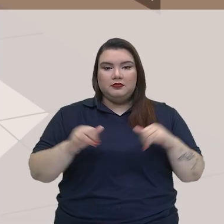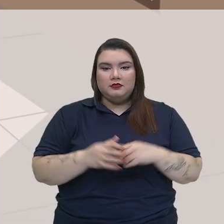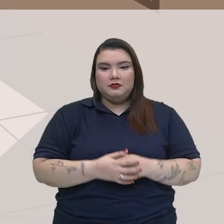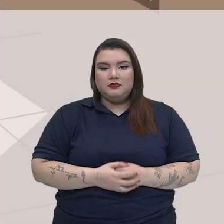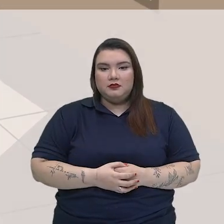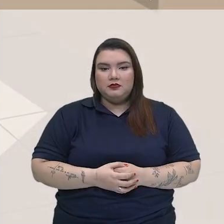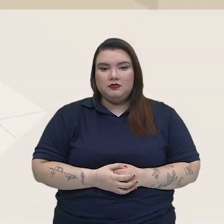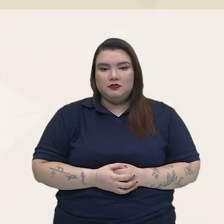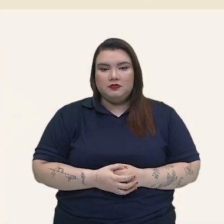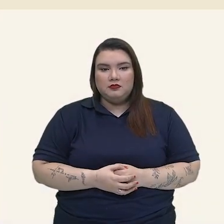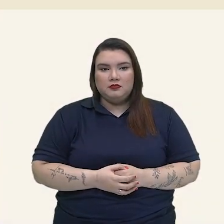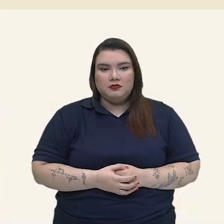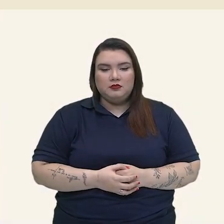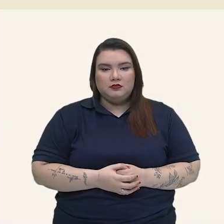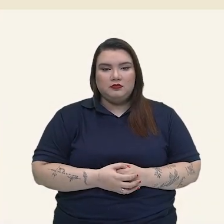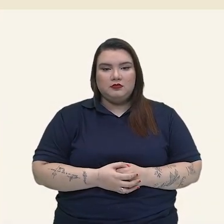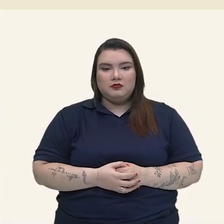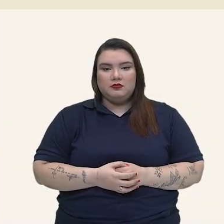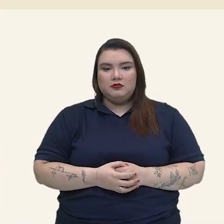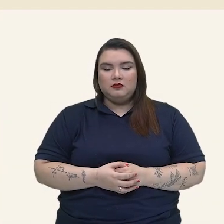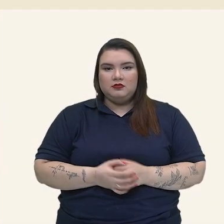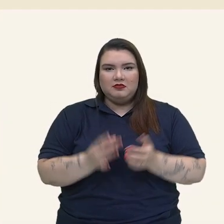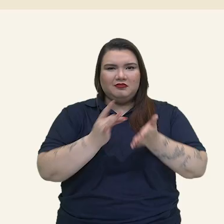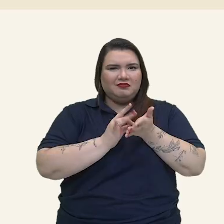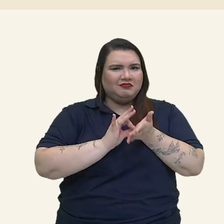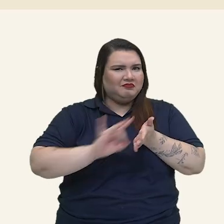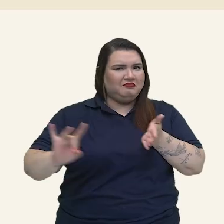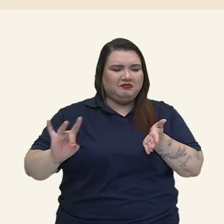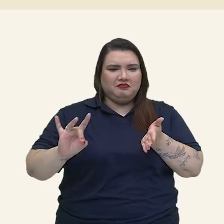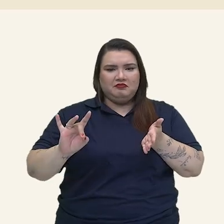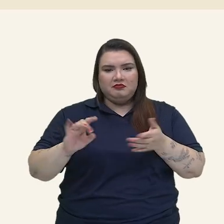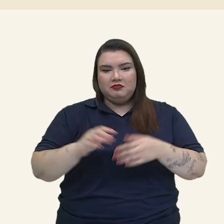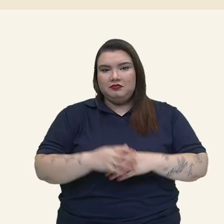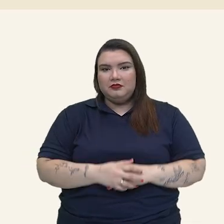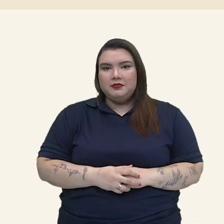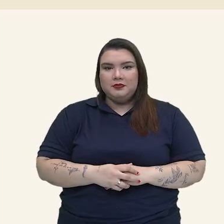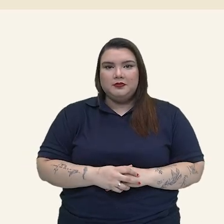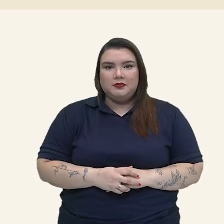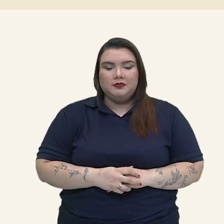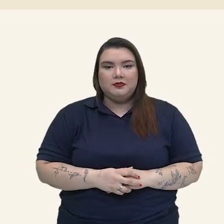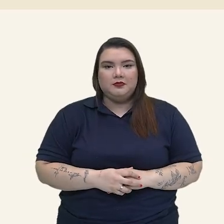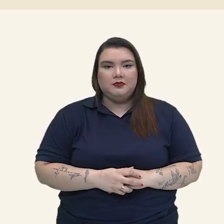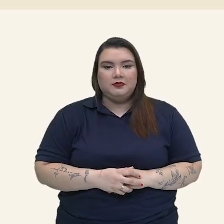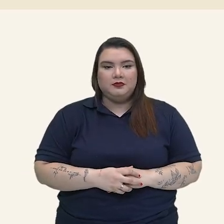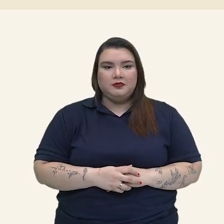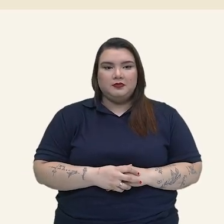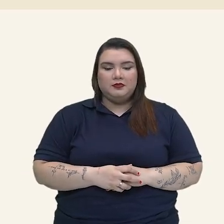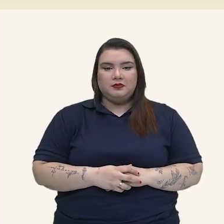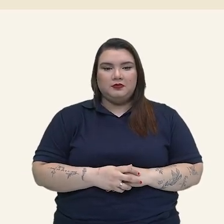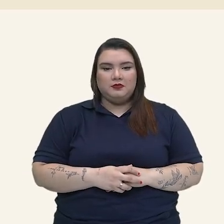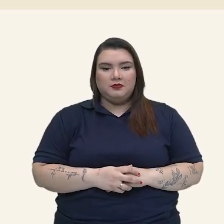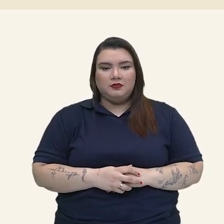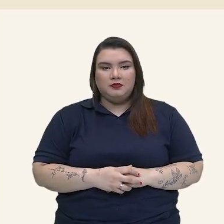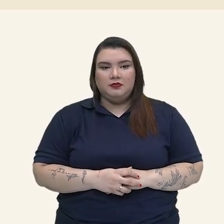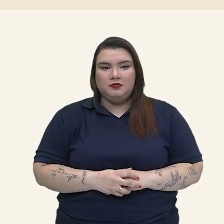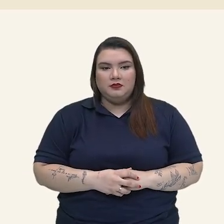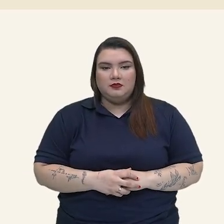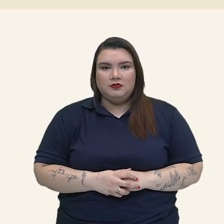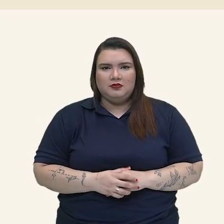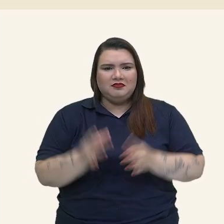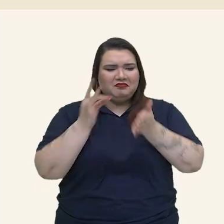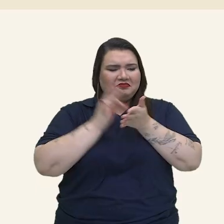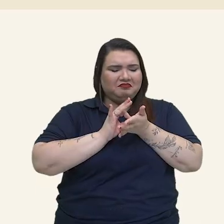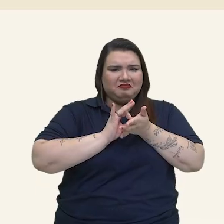compartilhar. To hate, odiar. To hate, odiar.